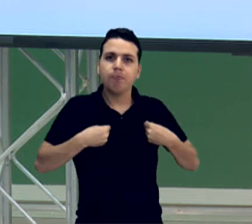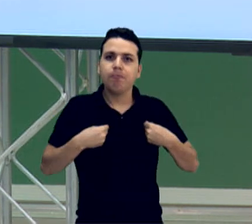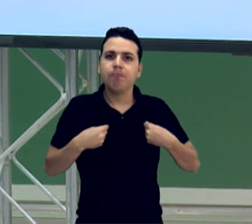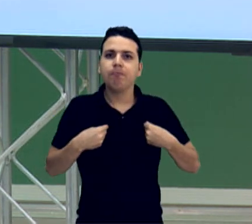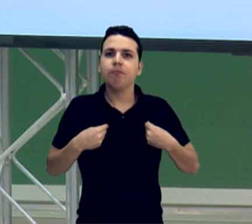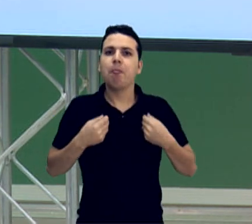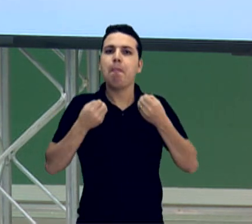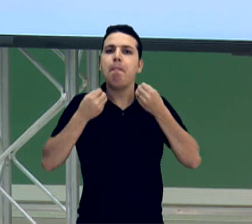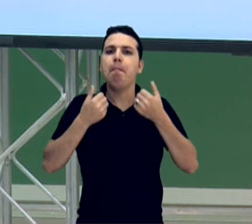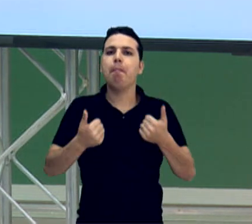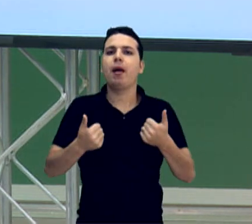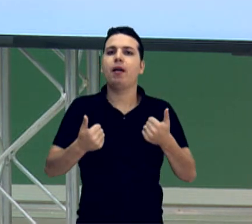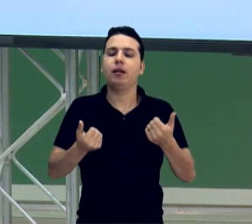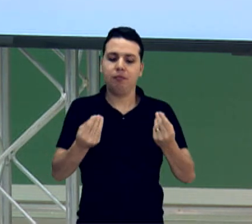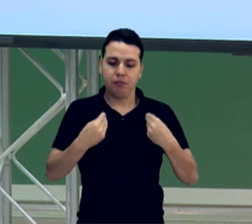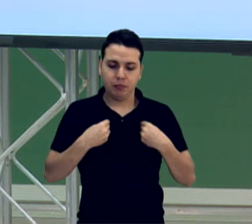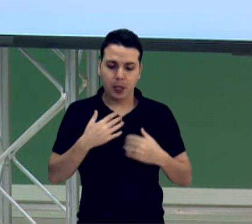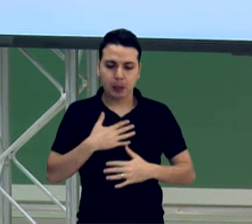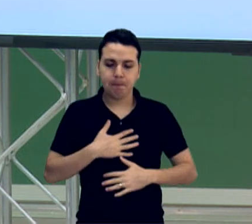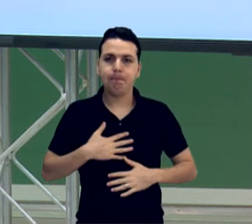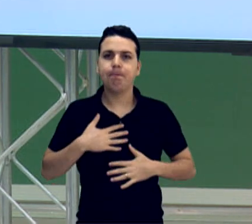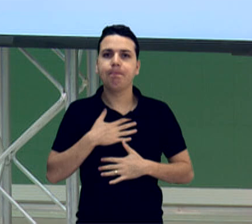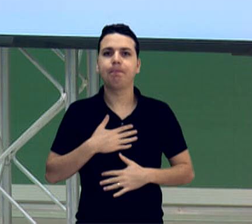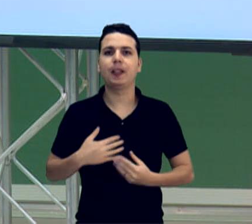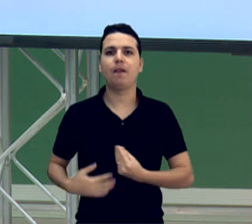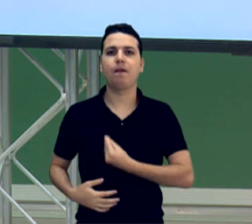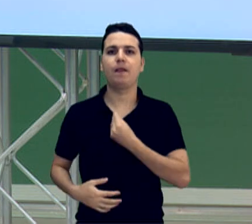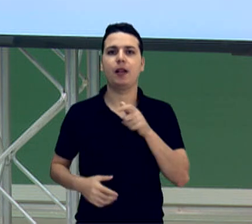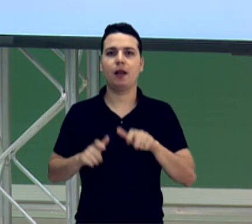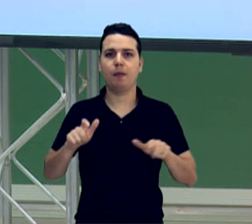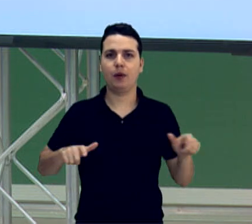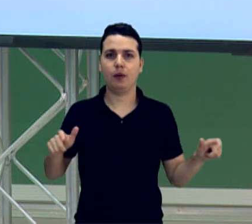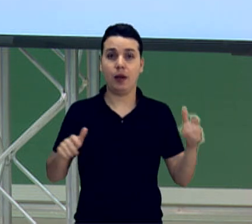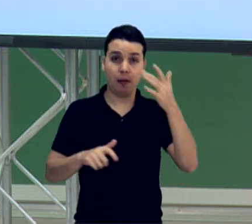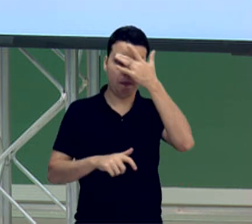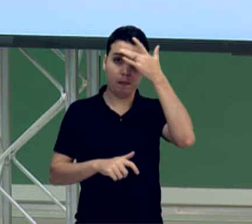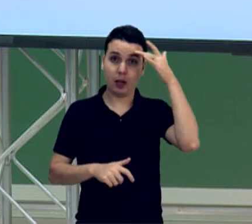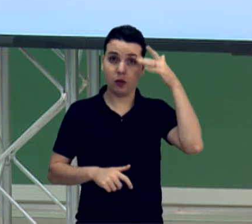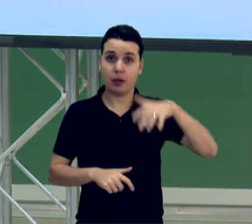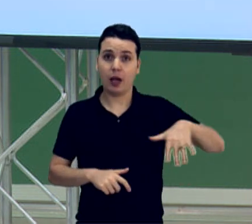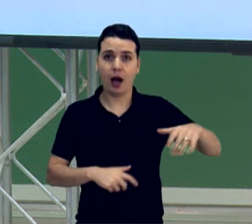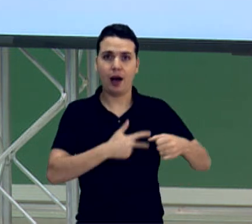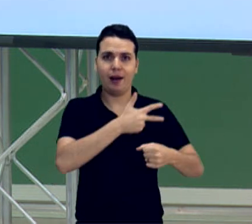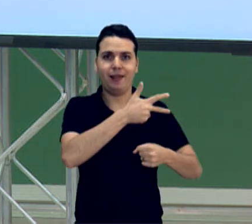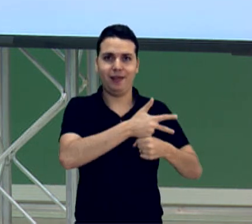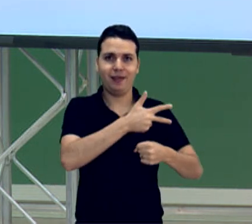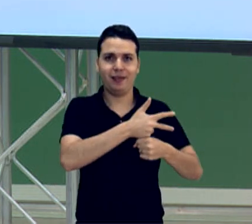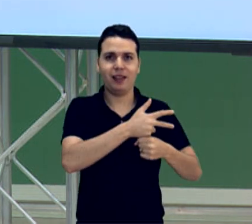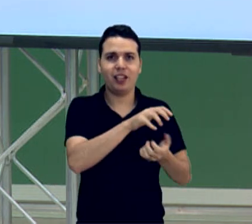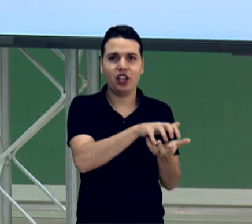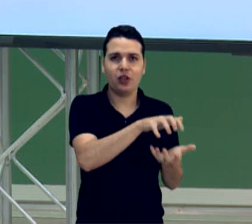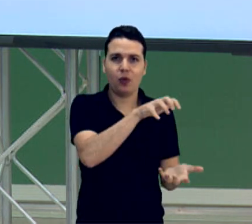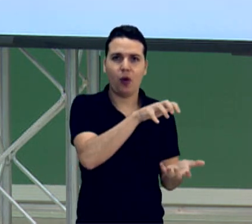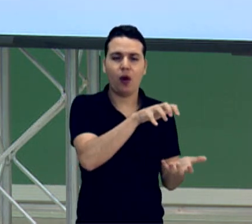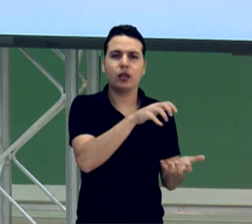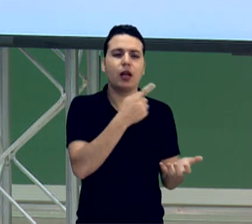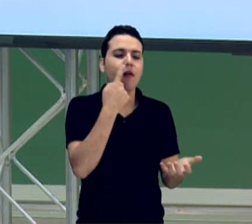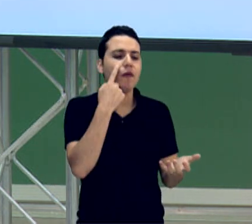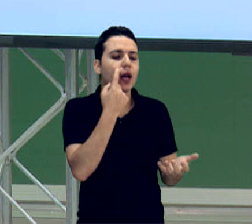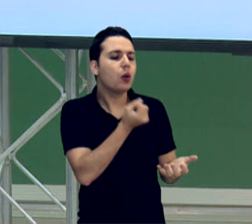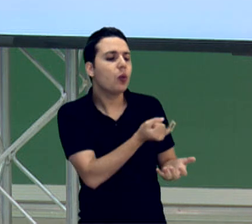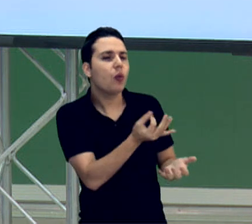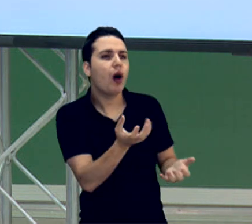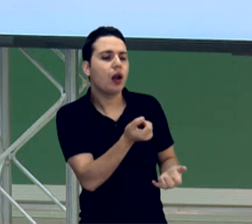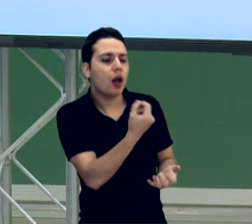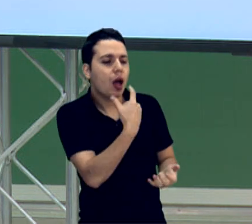foram feitos com as pessoas da terceira idade, né, com os idosos, e foi analisada a quantidade de medicamento que eles tomavam